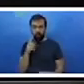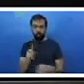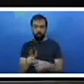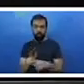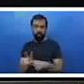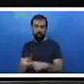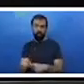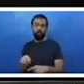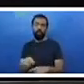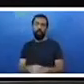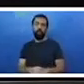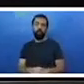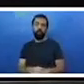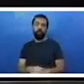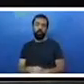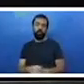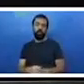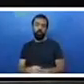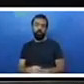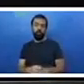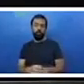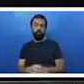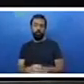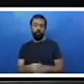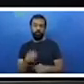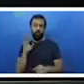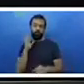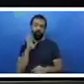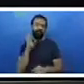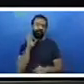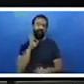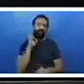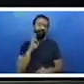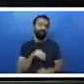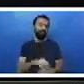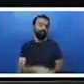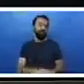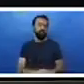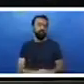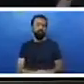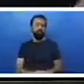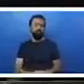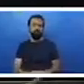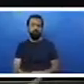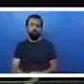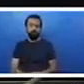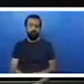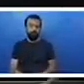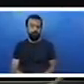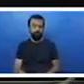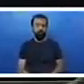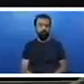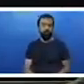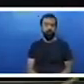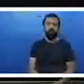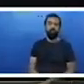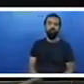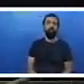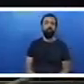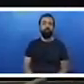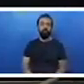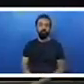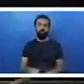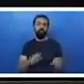Alguns movimentos do parkour, né? Então, legal nós vermos esses movimentos, né, de uma forma mais dinâmica aqui, como eles acontecem. Então, aqui nós podemos